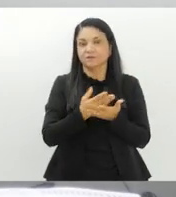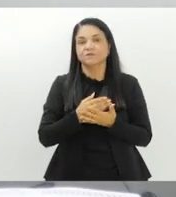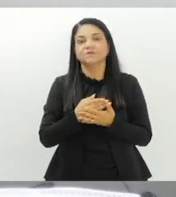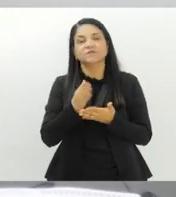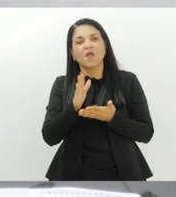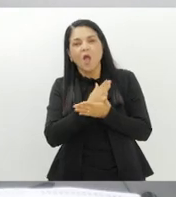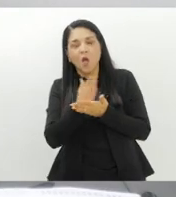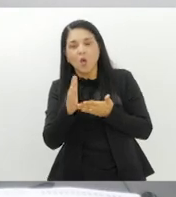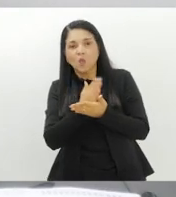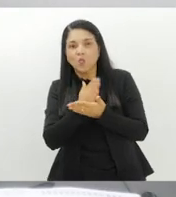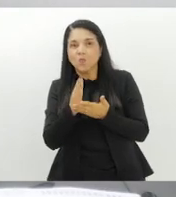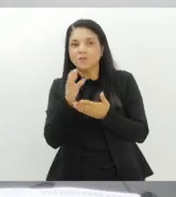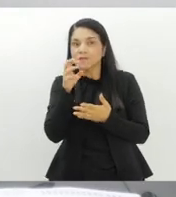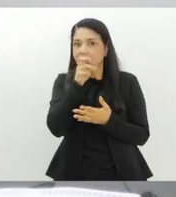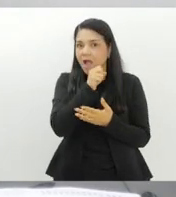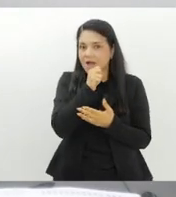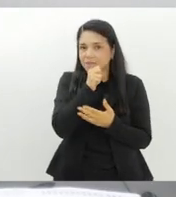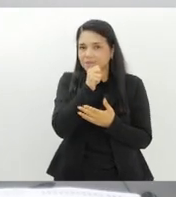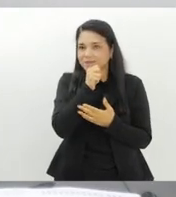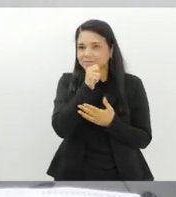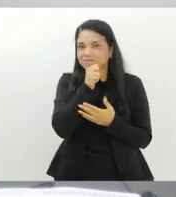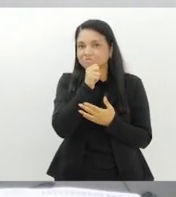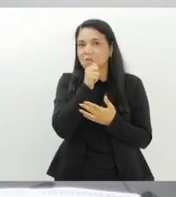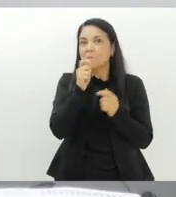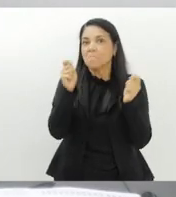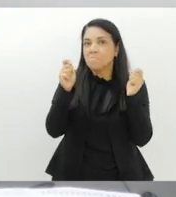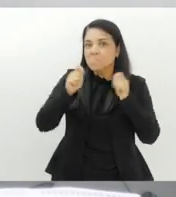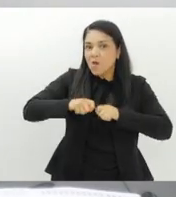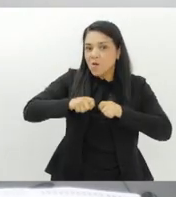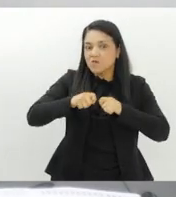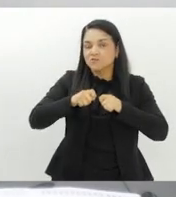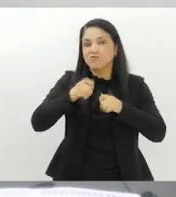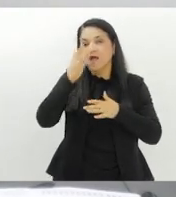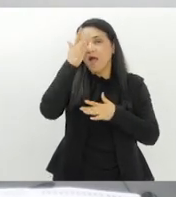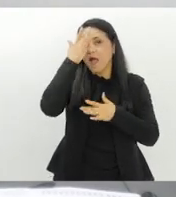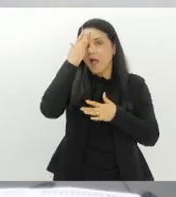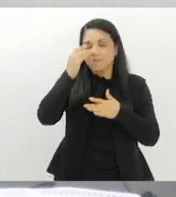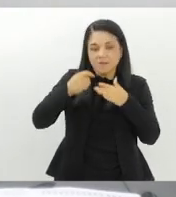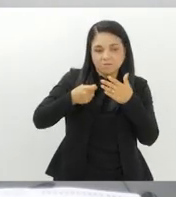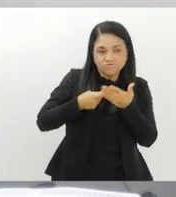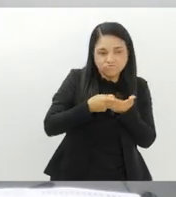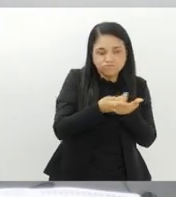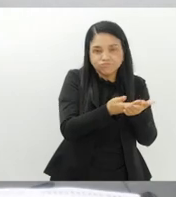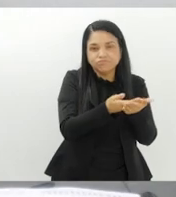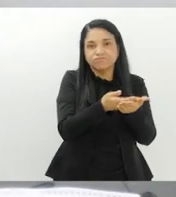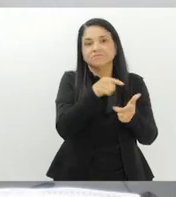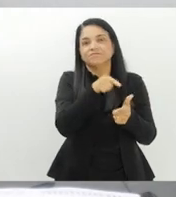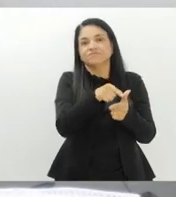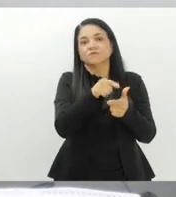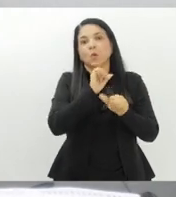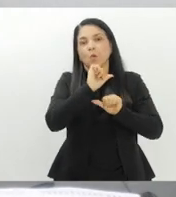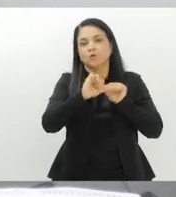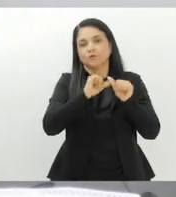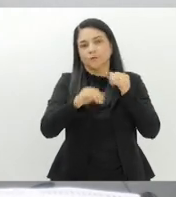Algumas, se forem rápidas, a gente pode até já dar entrada amanhã com alguma modificação. Outras, como vai